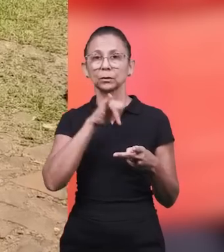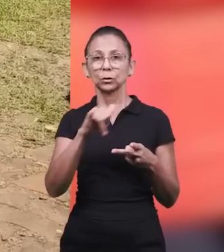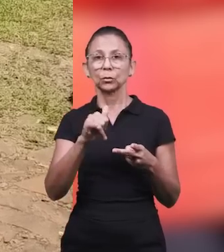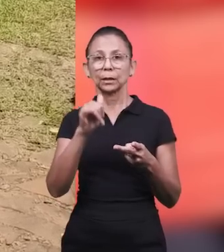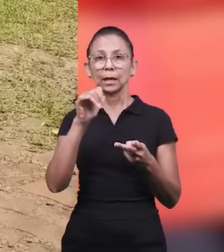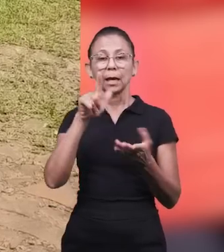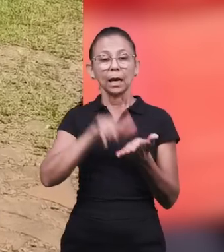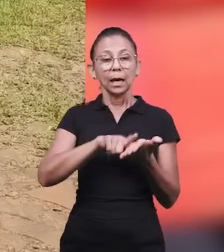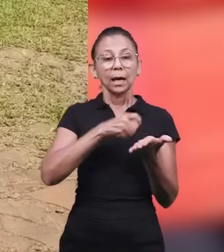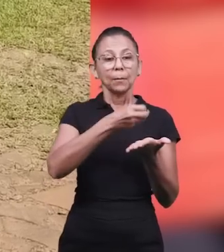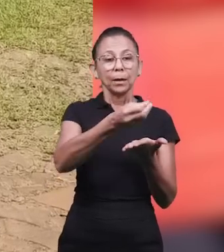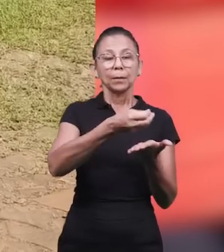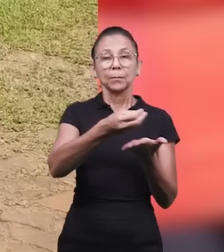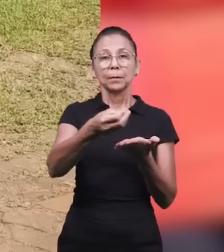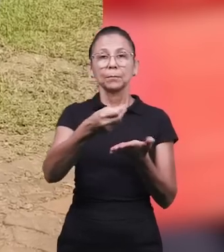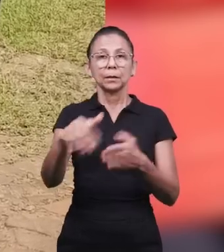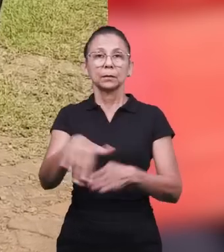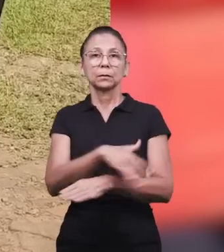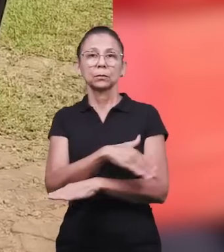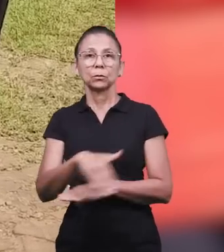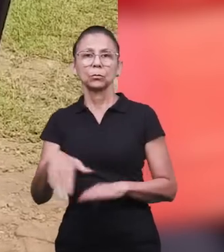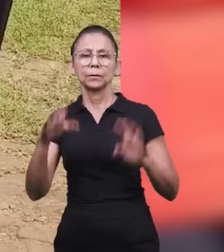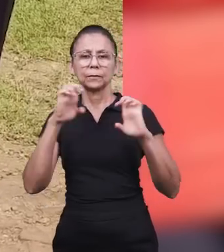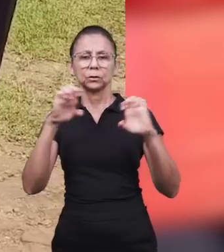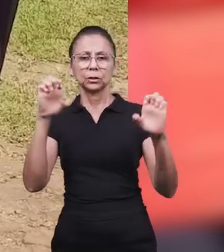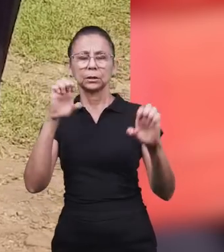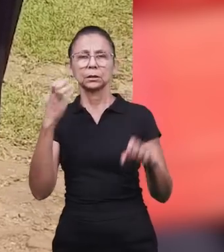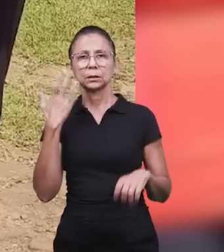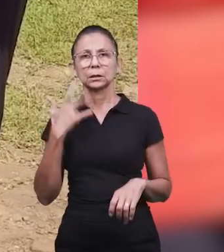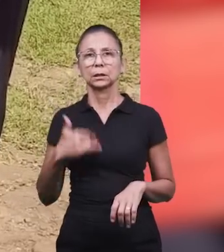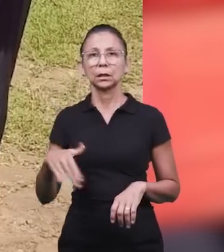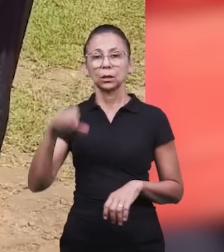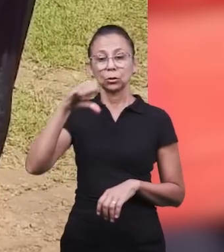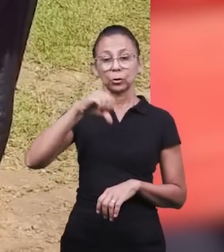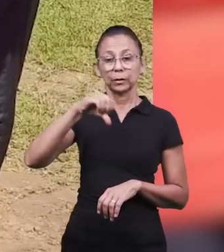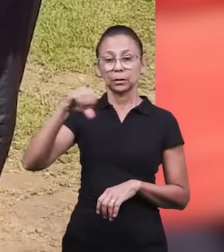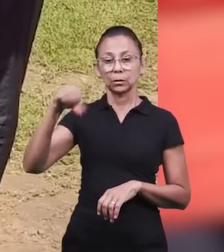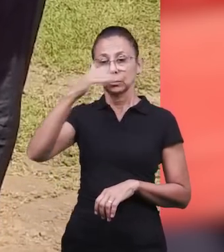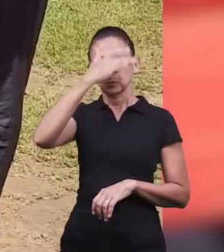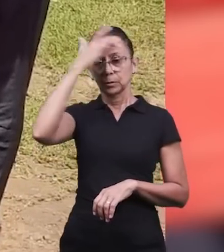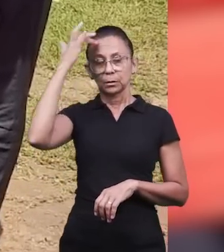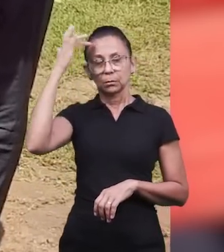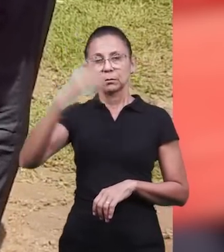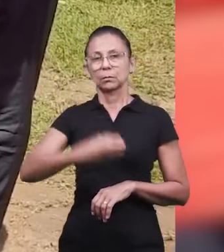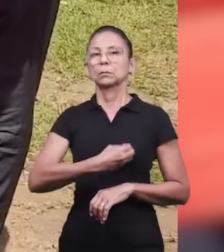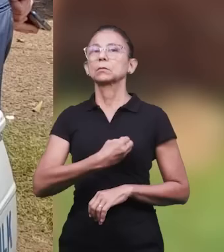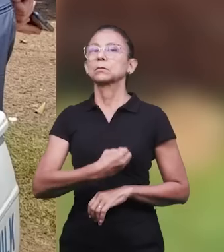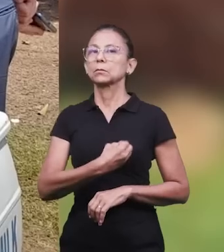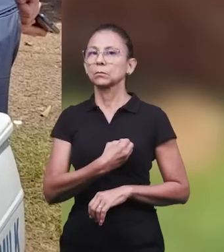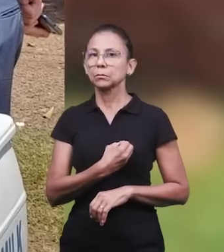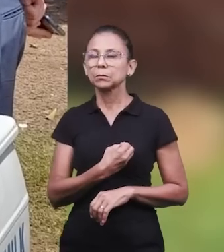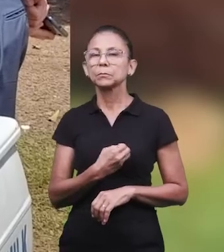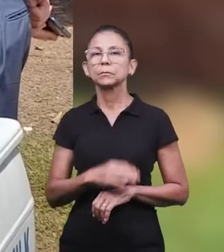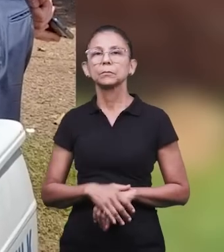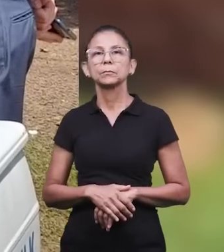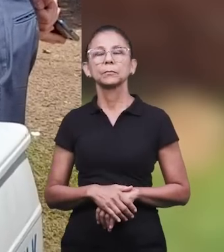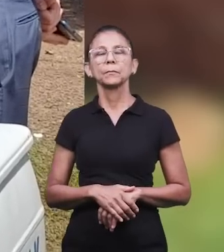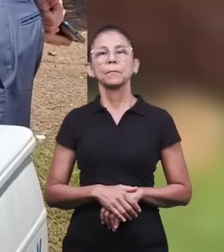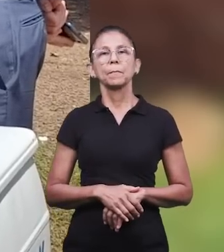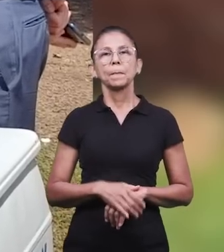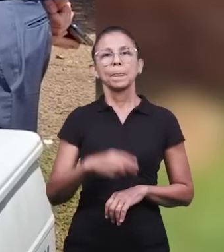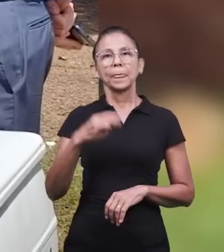ruas e a evangelização das crianças. 99 vidas ali participaram, 35